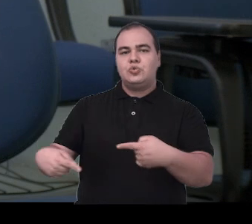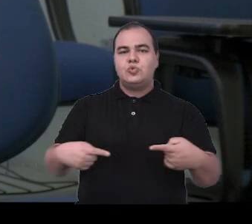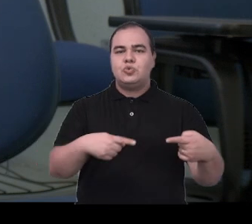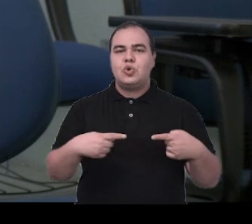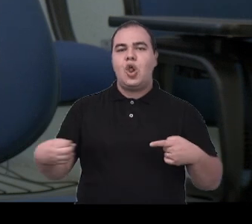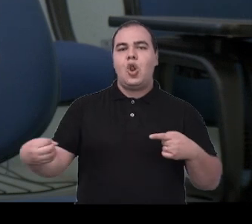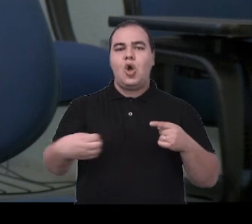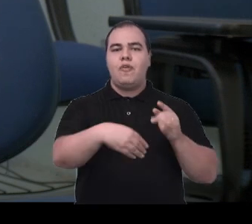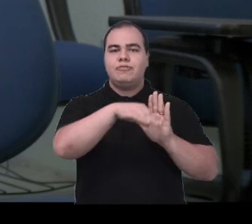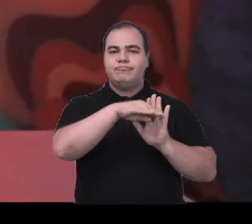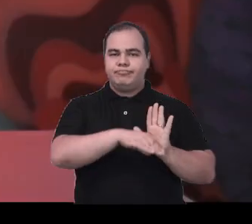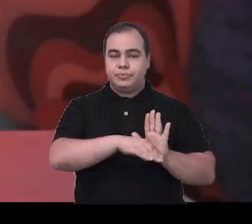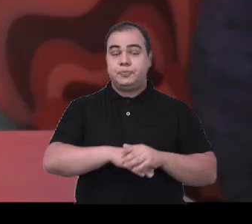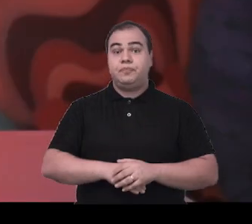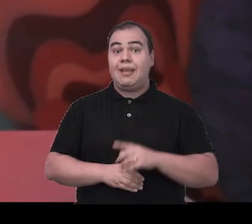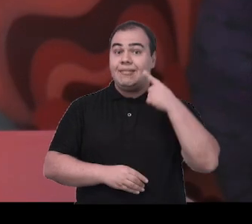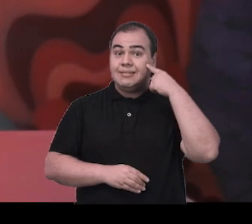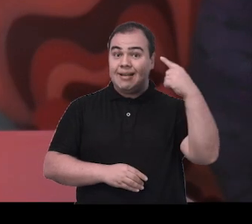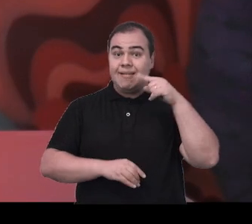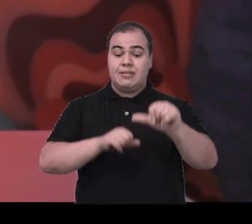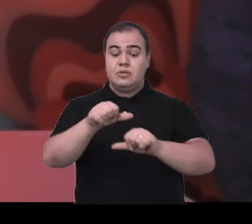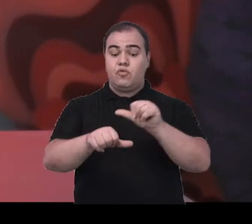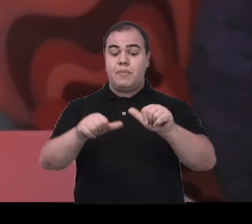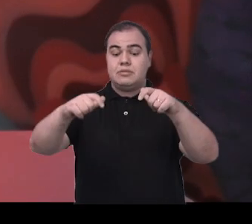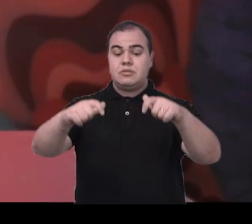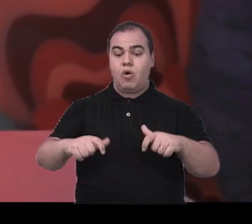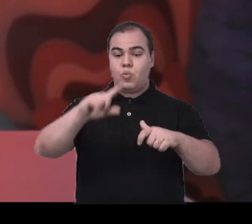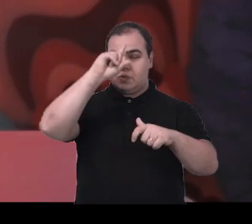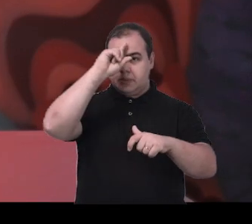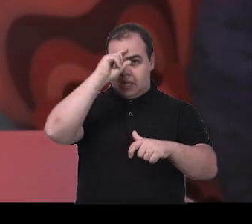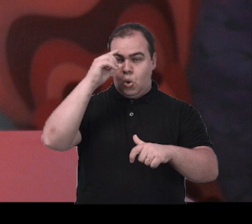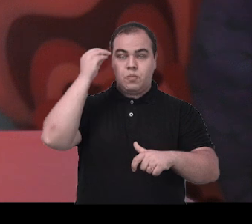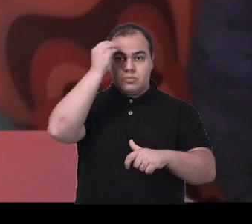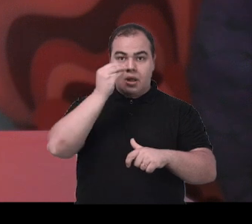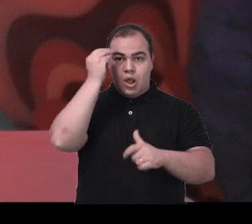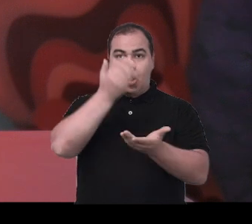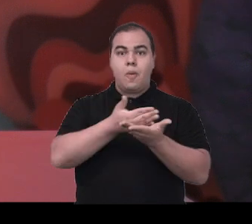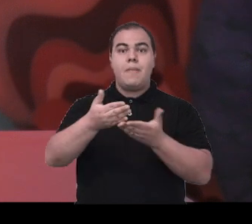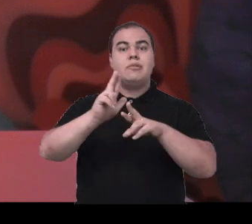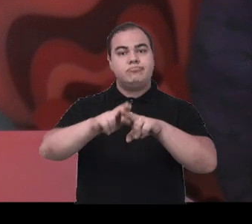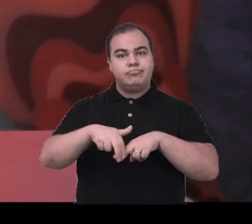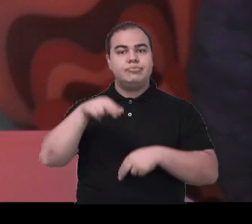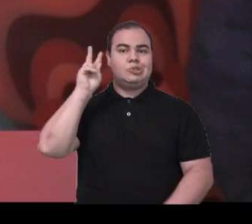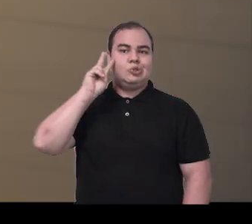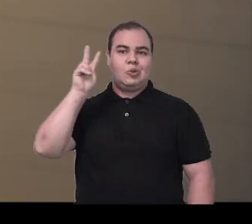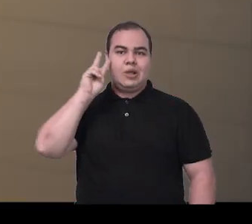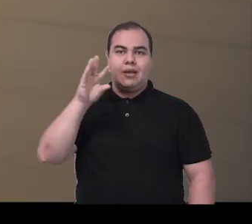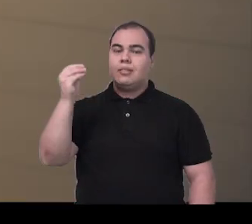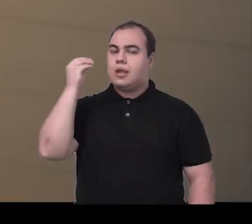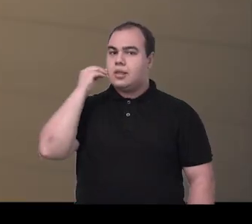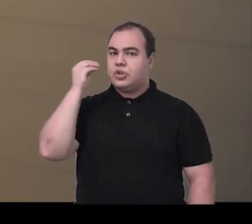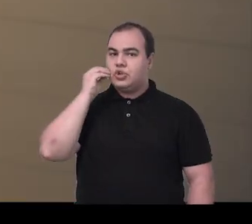uma discussão dentro dessa nova política. A ideia de que a transformação do hospital psiquiátrico começa a partir da história.